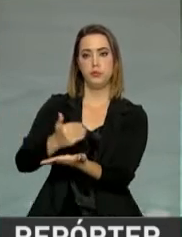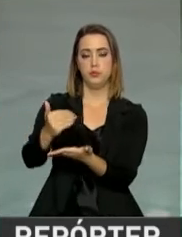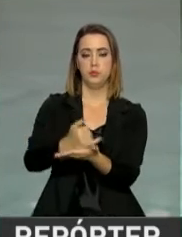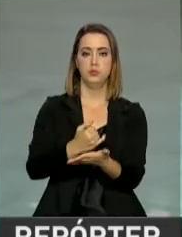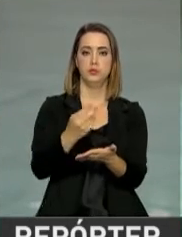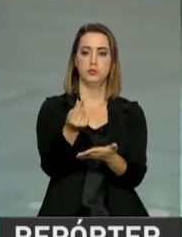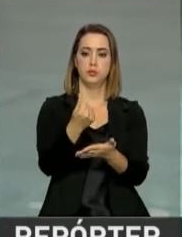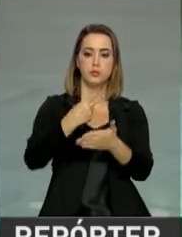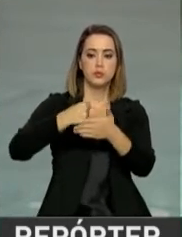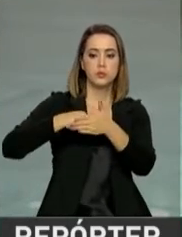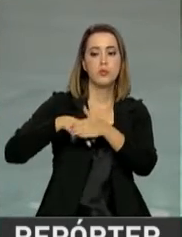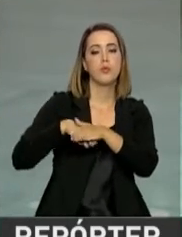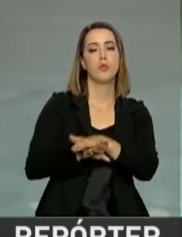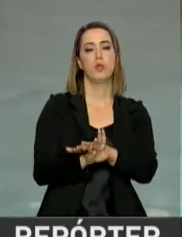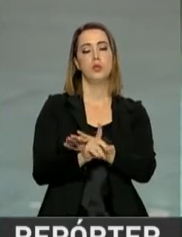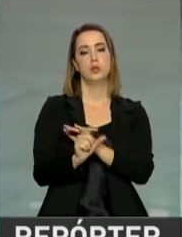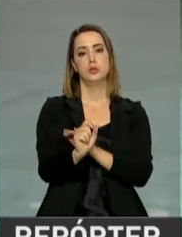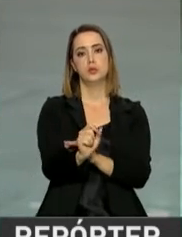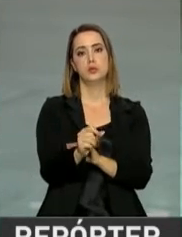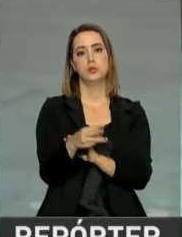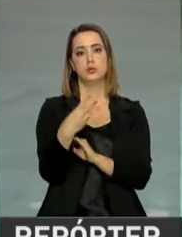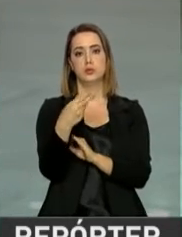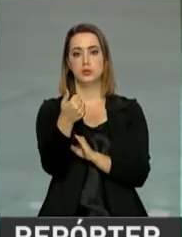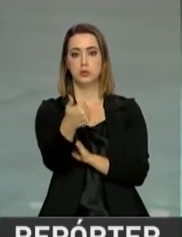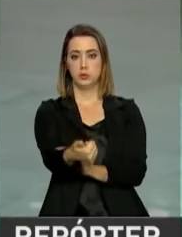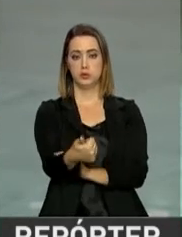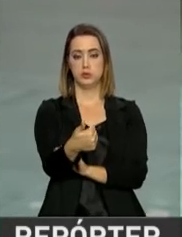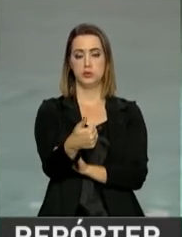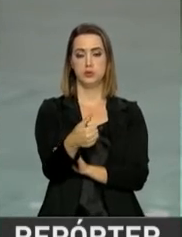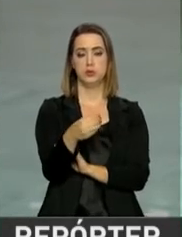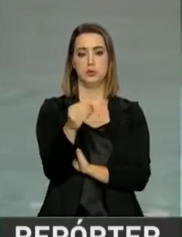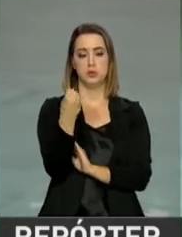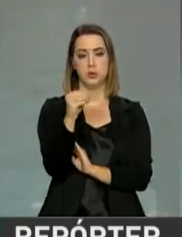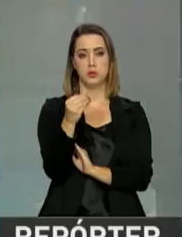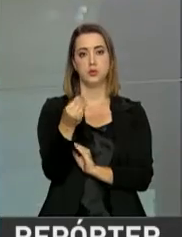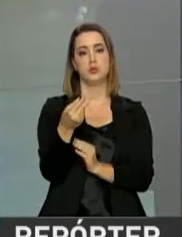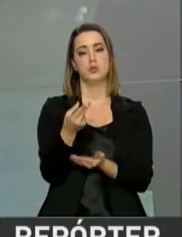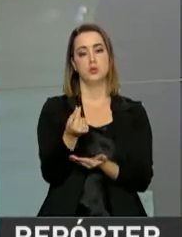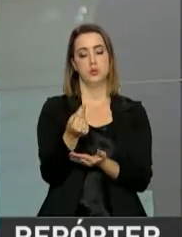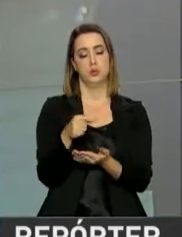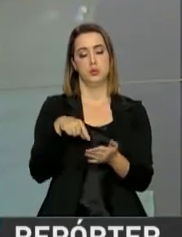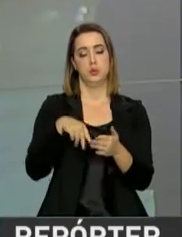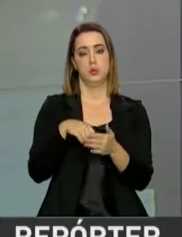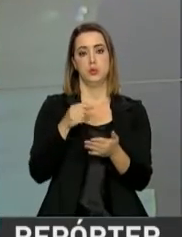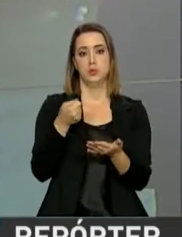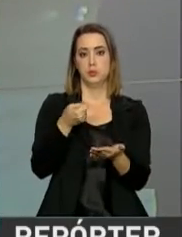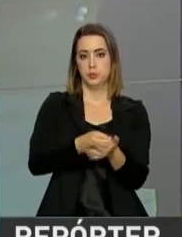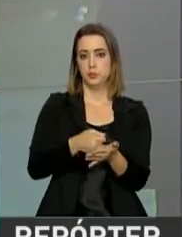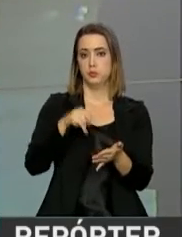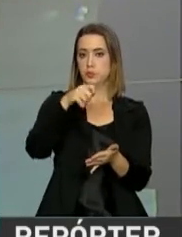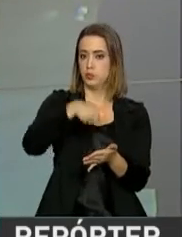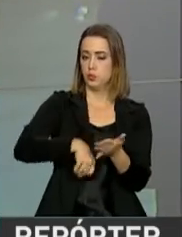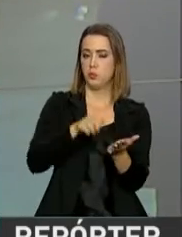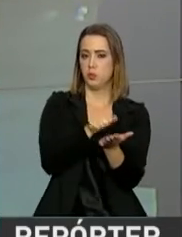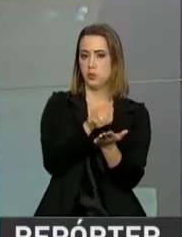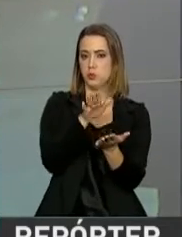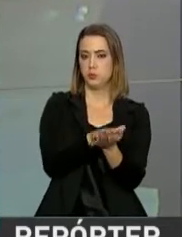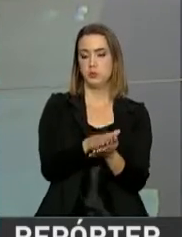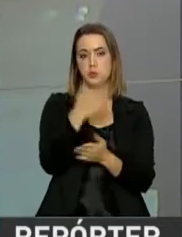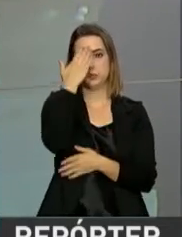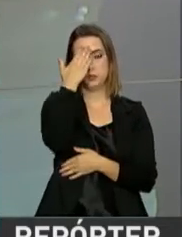e regularizado até o último dia 31 de outubro. Eu volto com você no estúdio, Zé Luiz. Obrigado, Paulo La Sálvia,